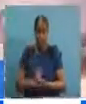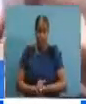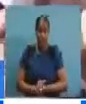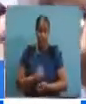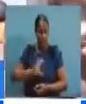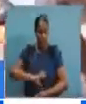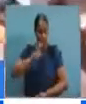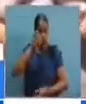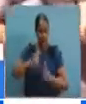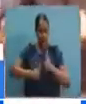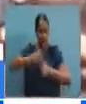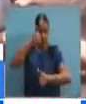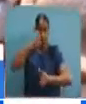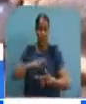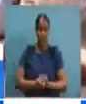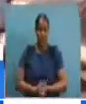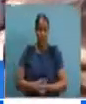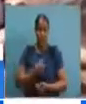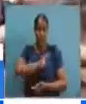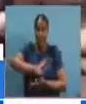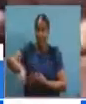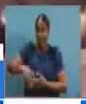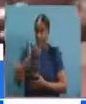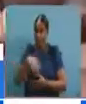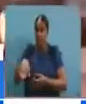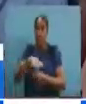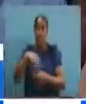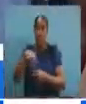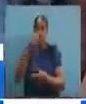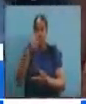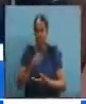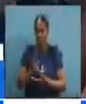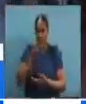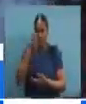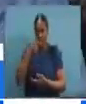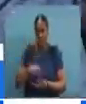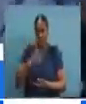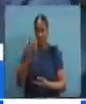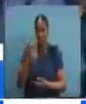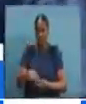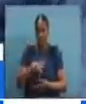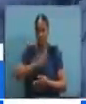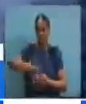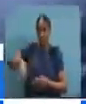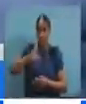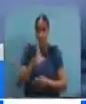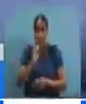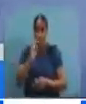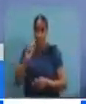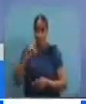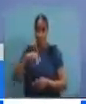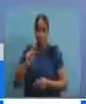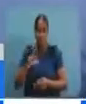na vitória, para tirar o país da situação de miséria que está. Despedida ou não, José Mário Vaz considerou a